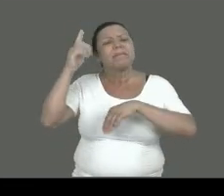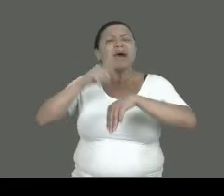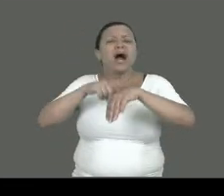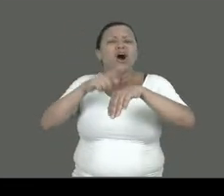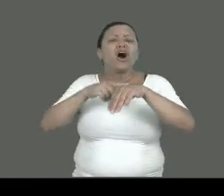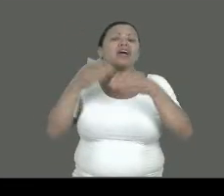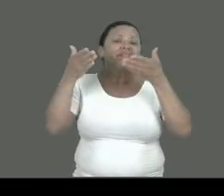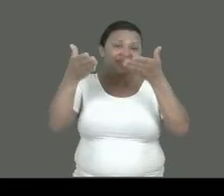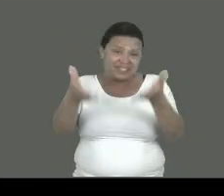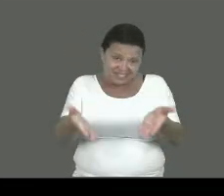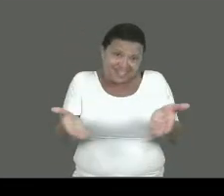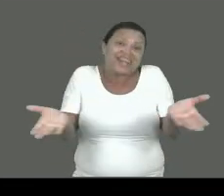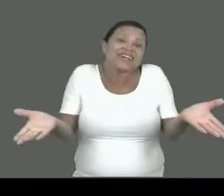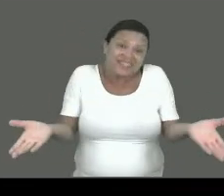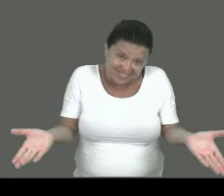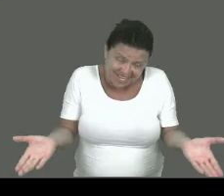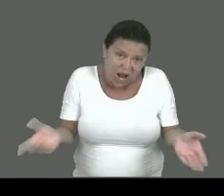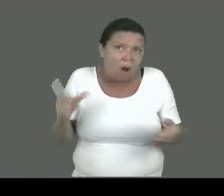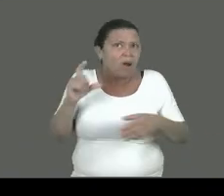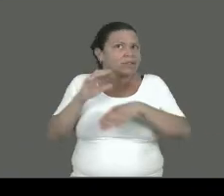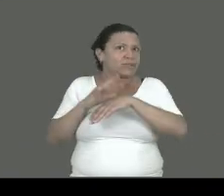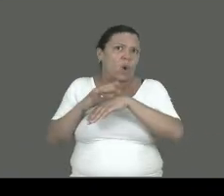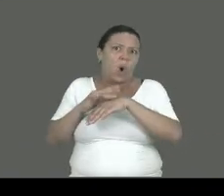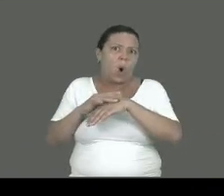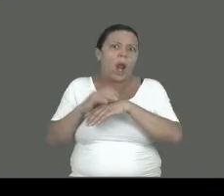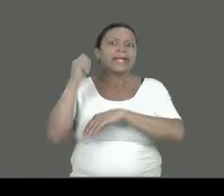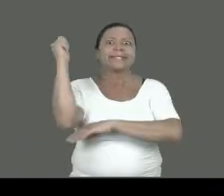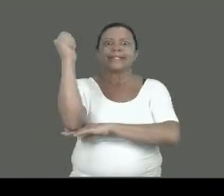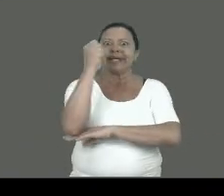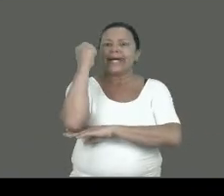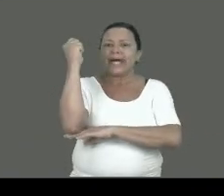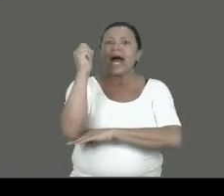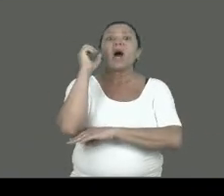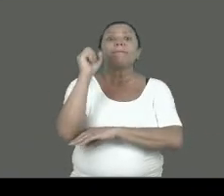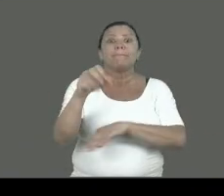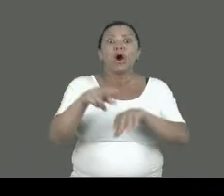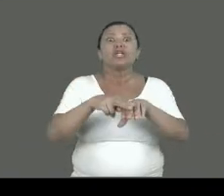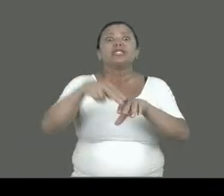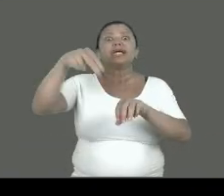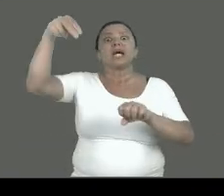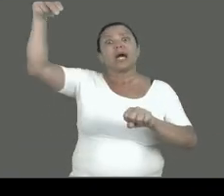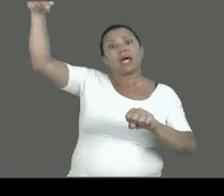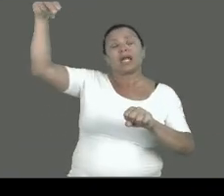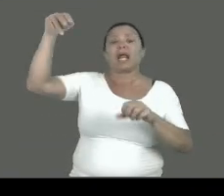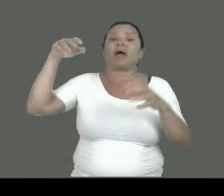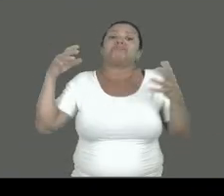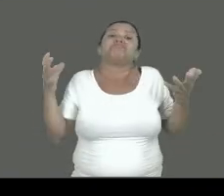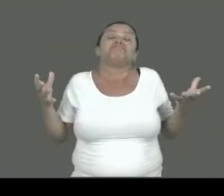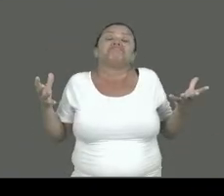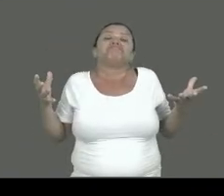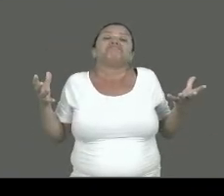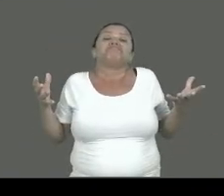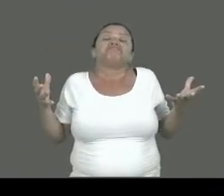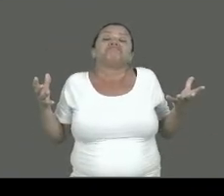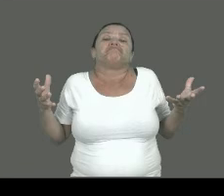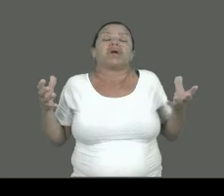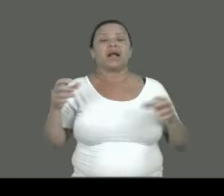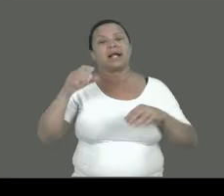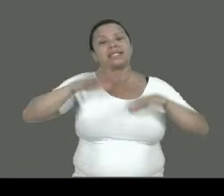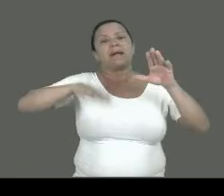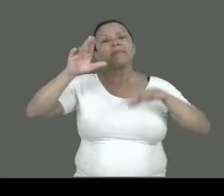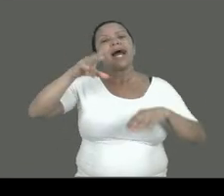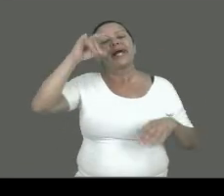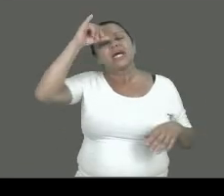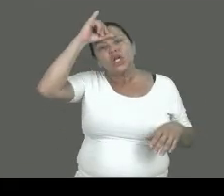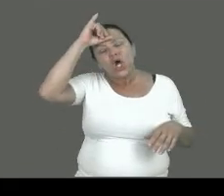chegando, ou porque ela adquiriu uma doença grave e sabe que pode desencarnar por aquela doença. E essa agonia, essa